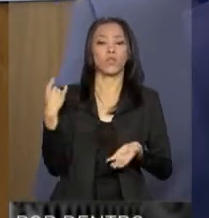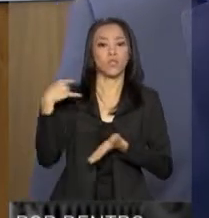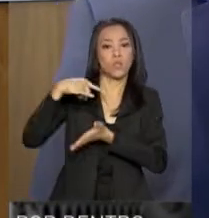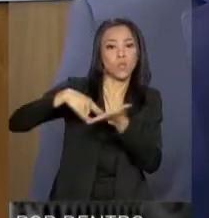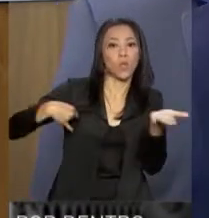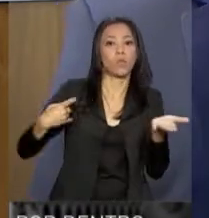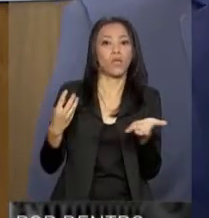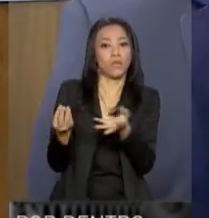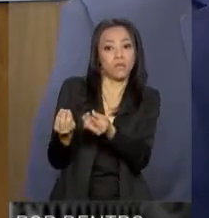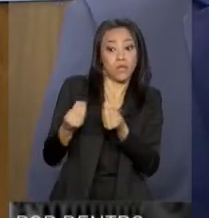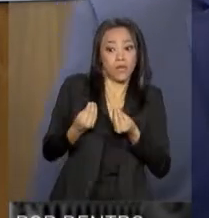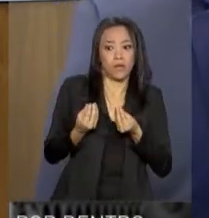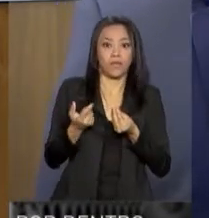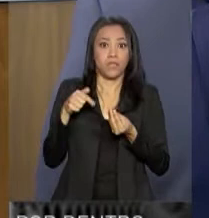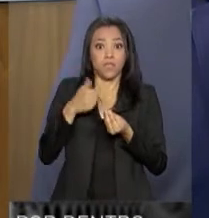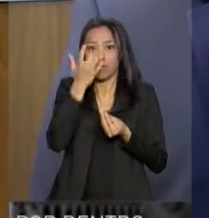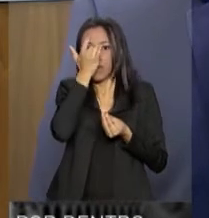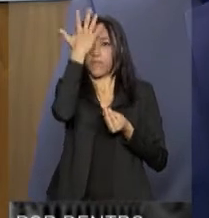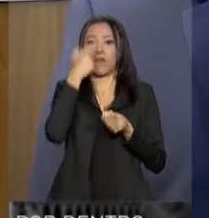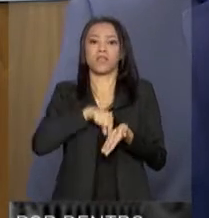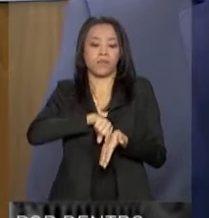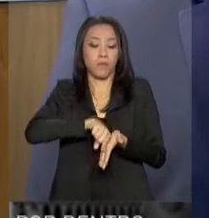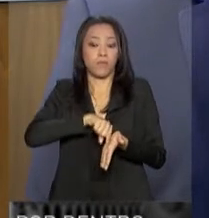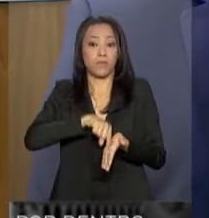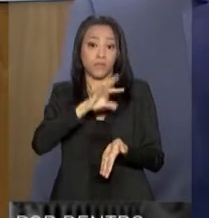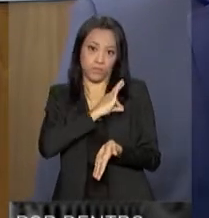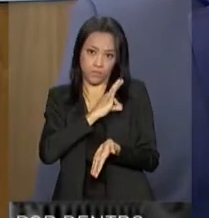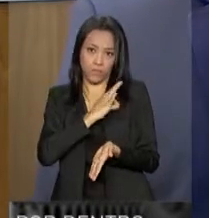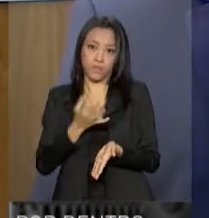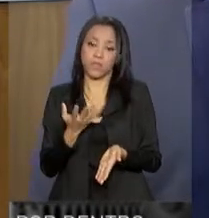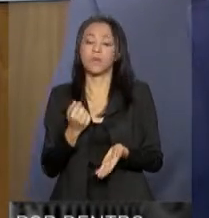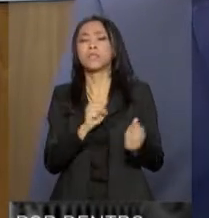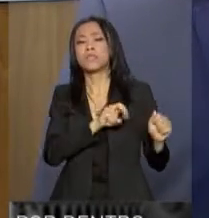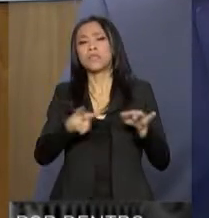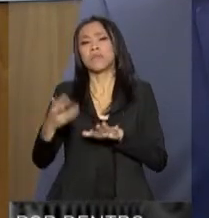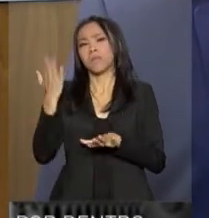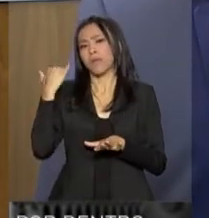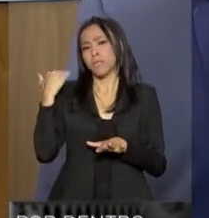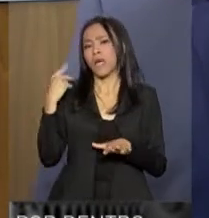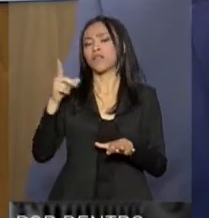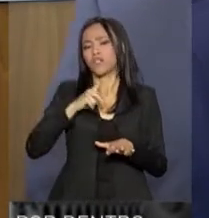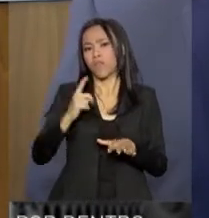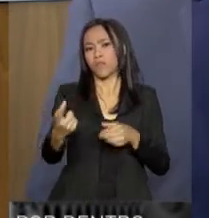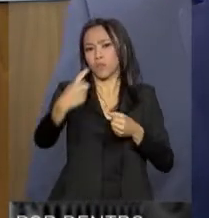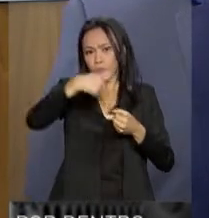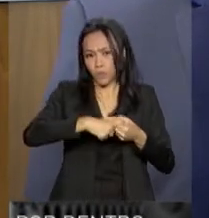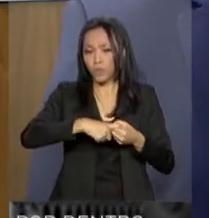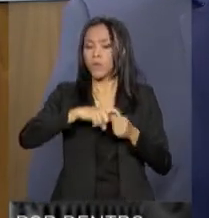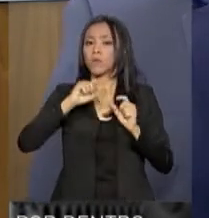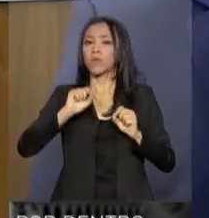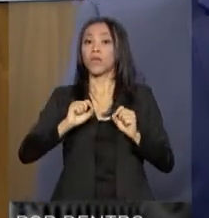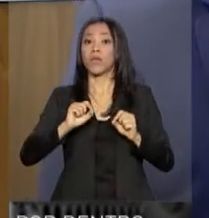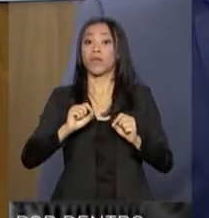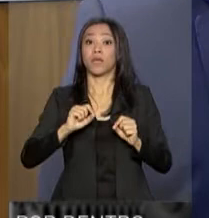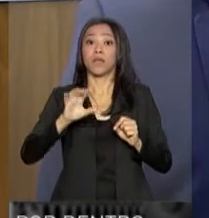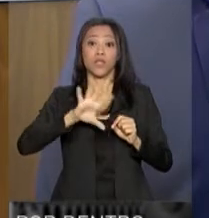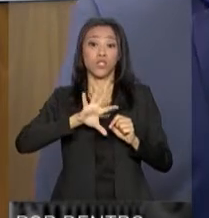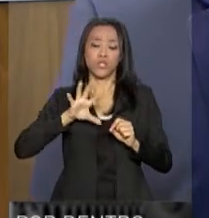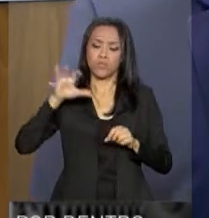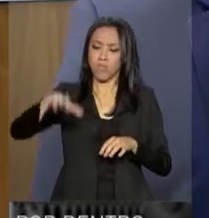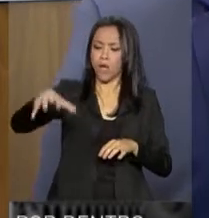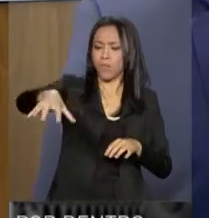facilita muito a investigação então semana passada na china o poder de fechar um acordo de leniência já numa união de todos os órgãos